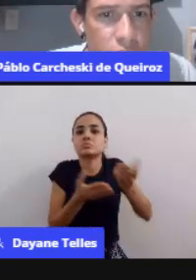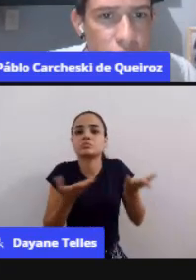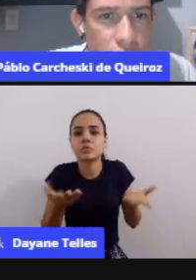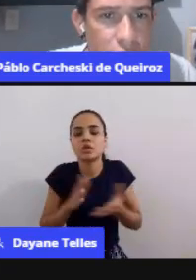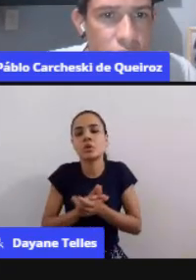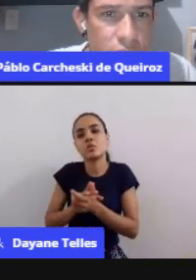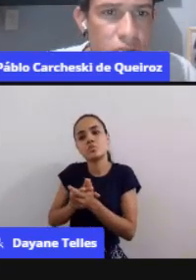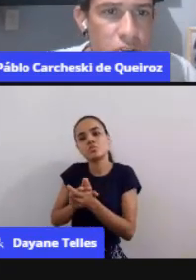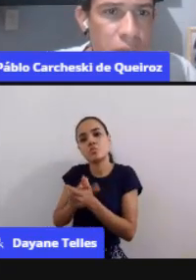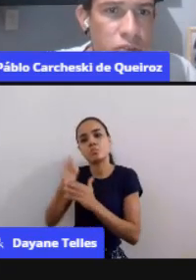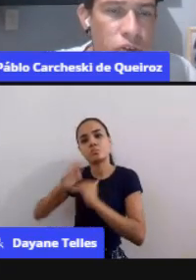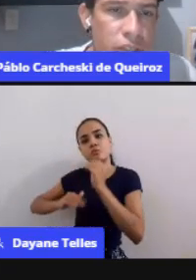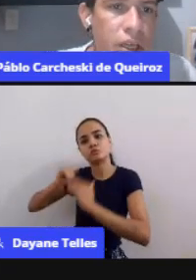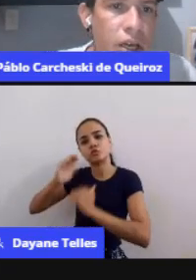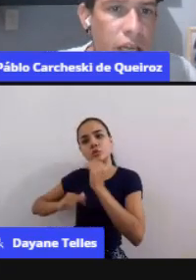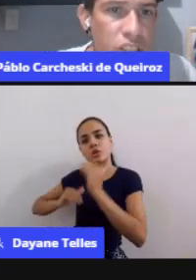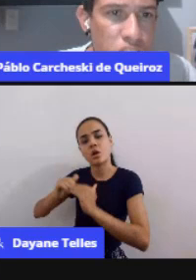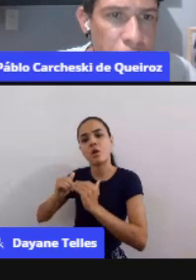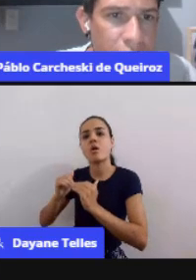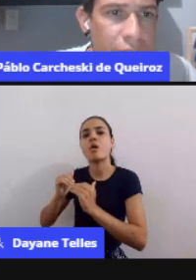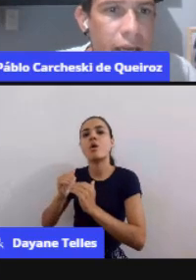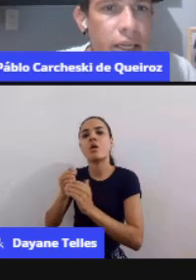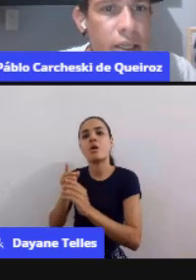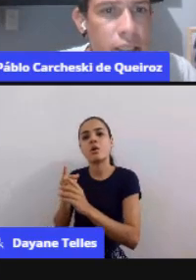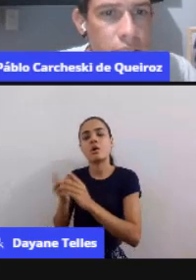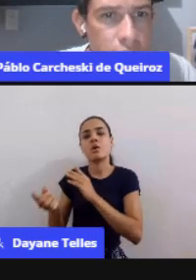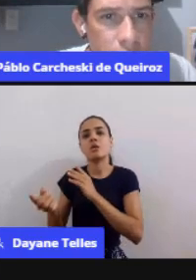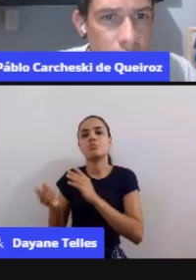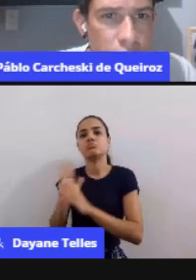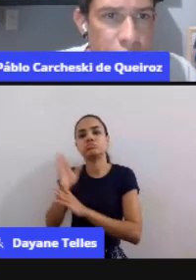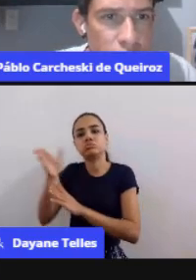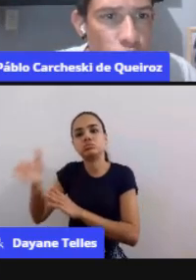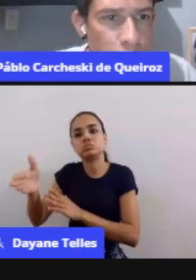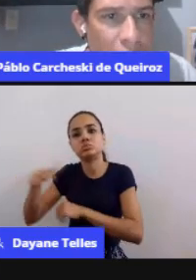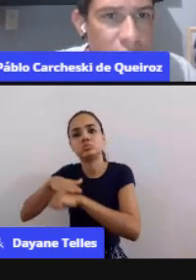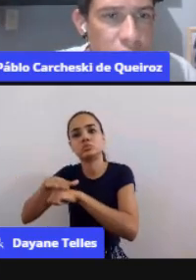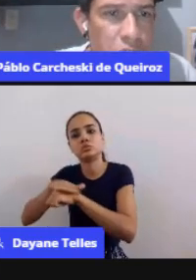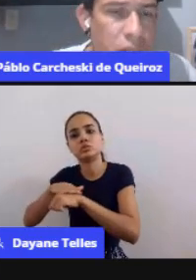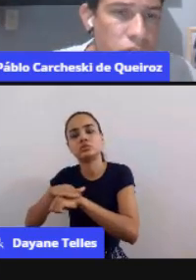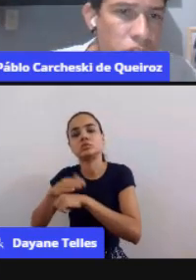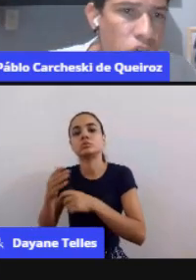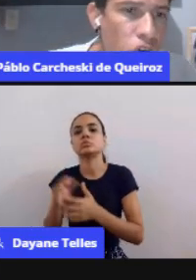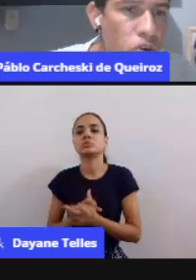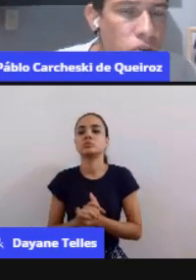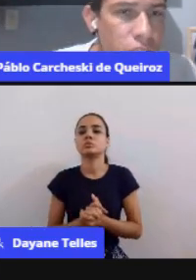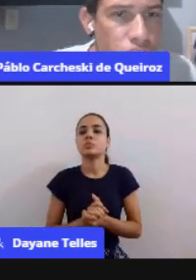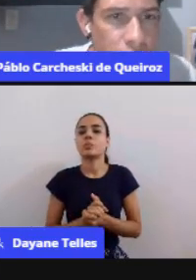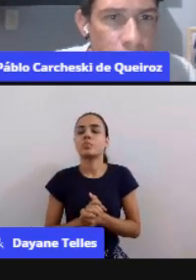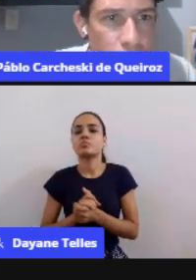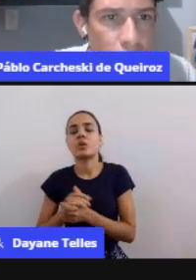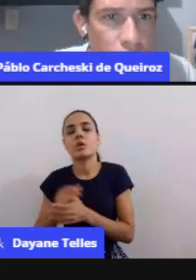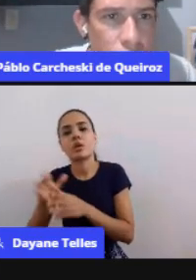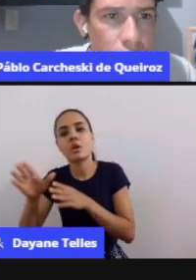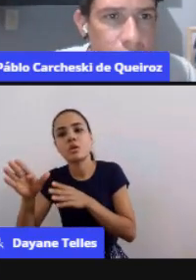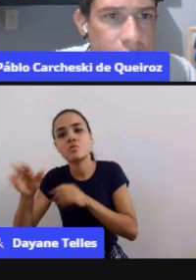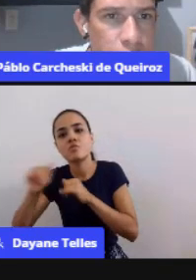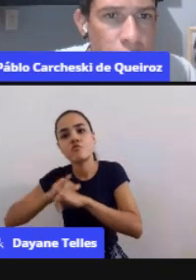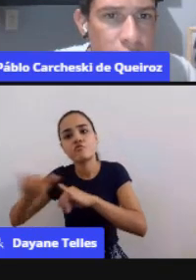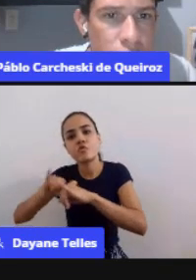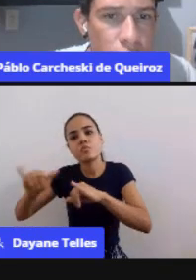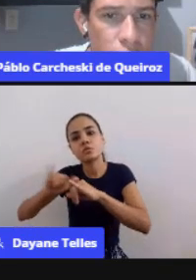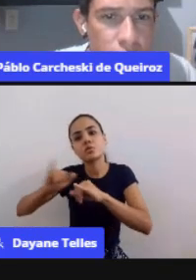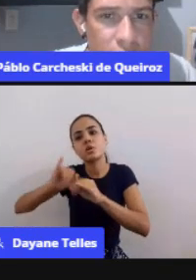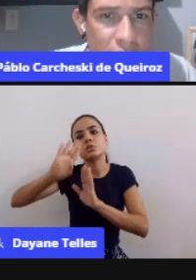né, que você consegue todas as informações, a gente foi lá e fez um compilado dessas informações e colocou no questionário para o aluno